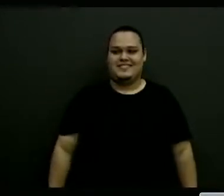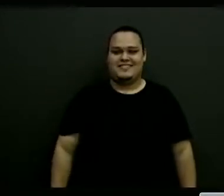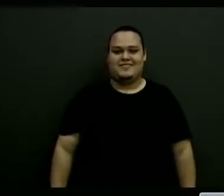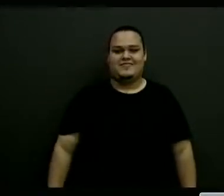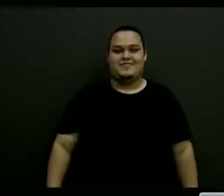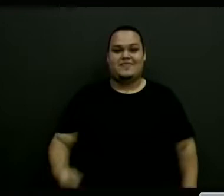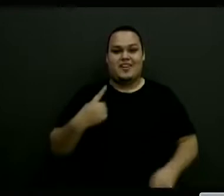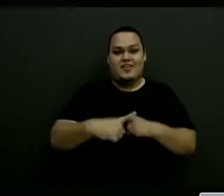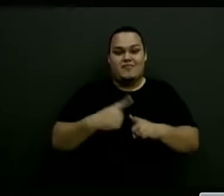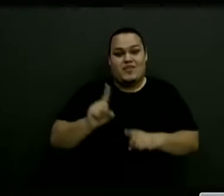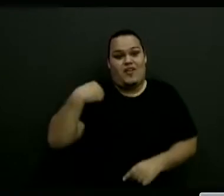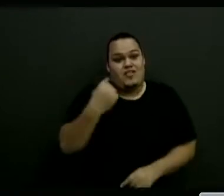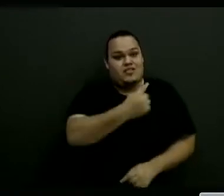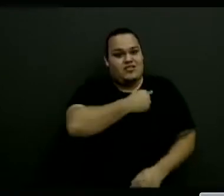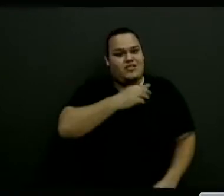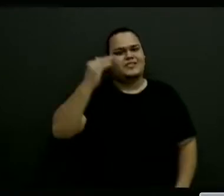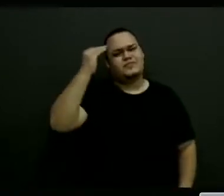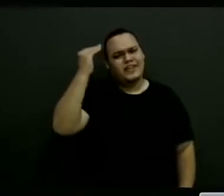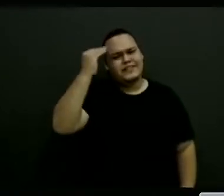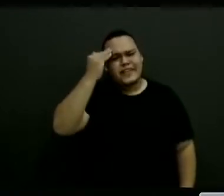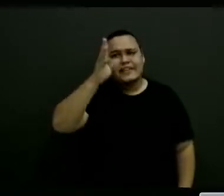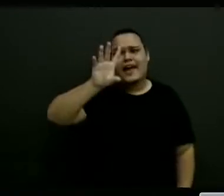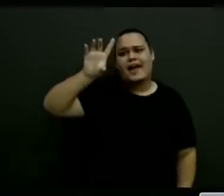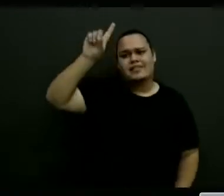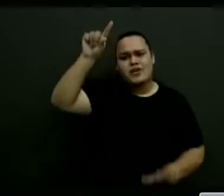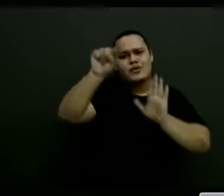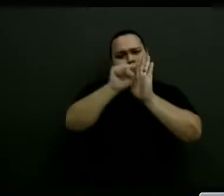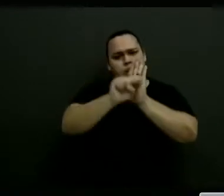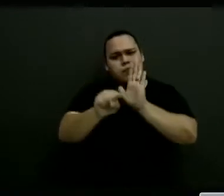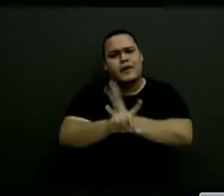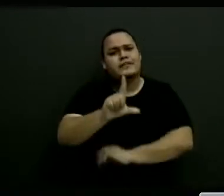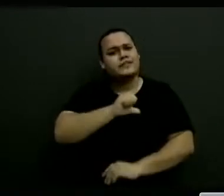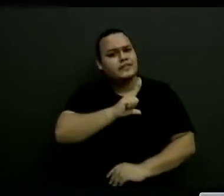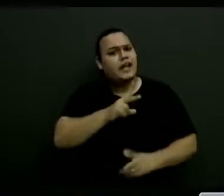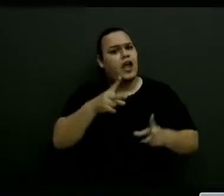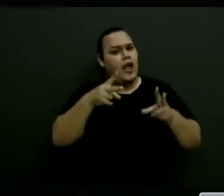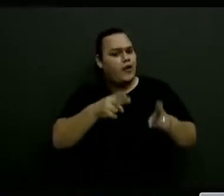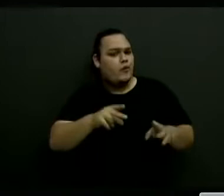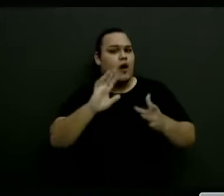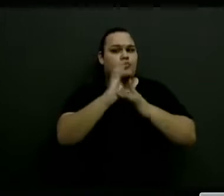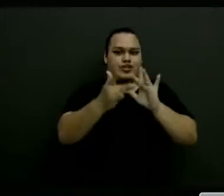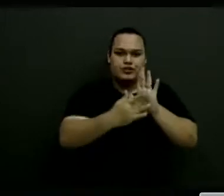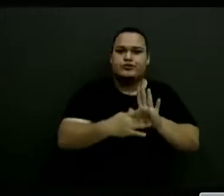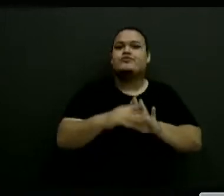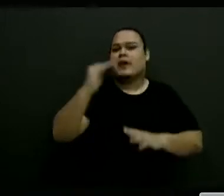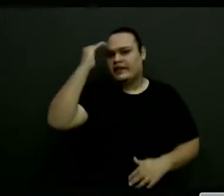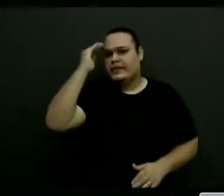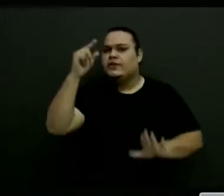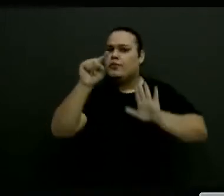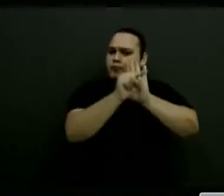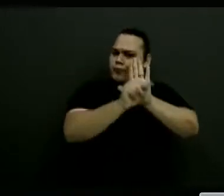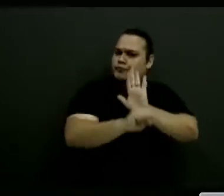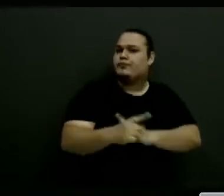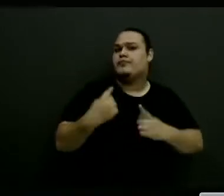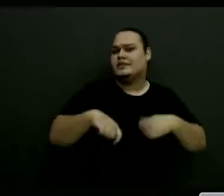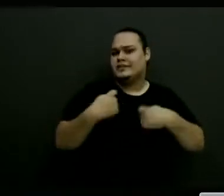Como necessitamos da intrepidez para a proclamação do Evangelho de Jesus? A intrepidez é